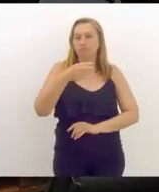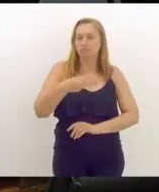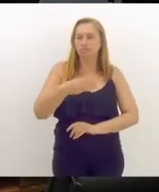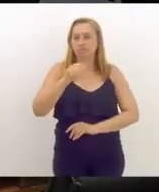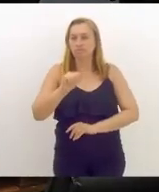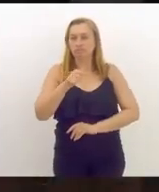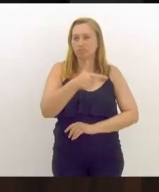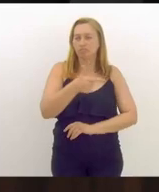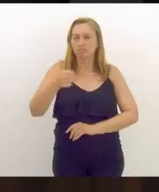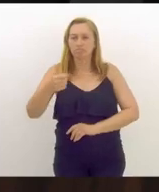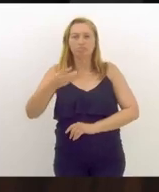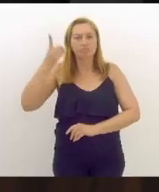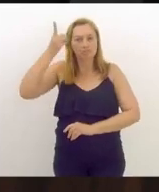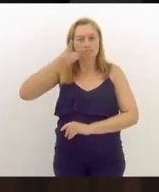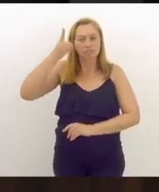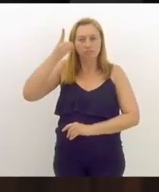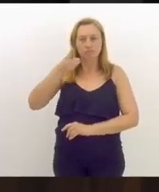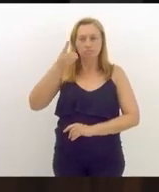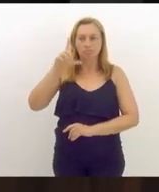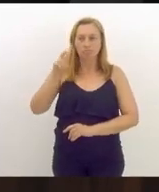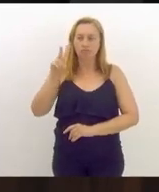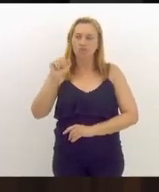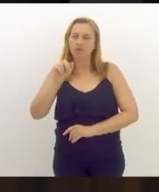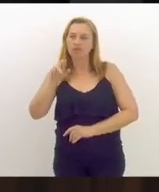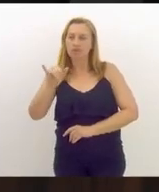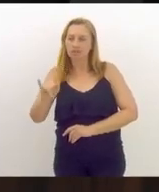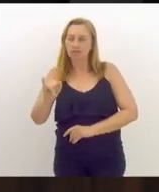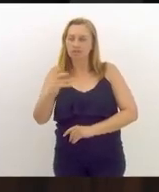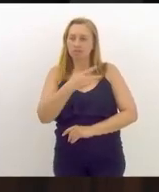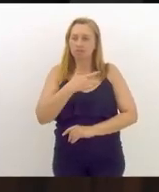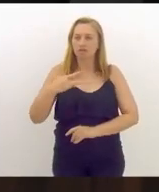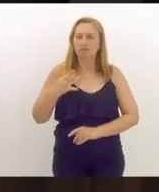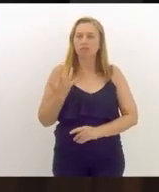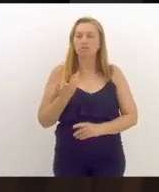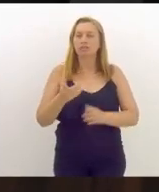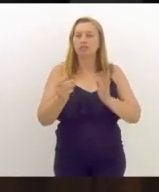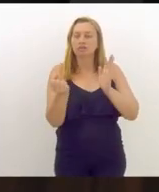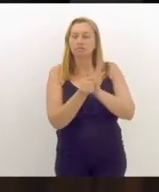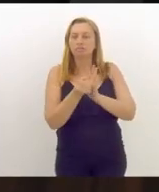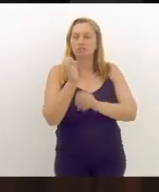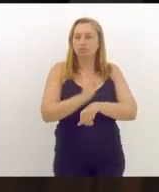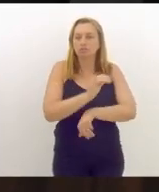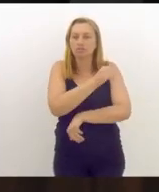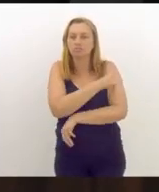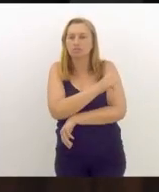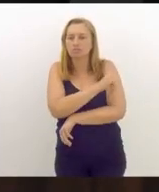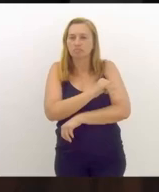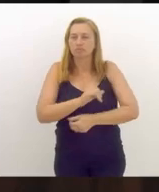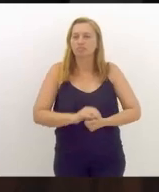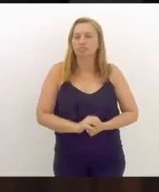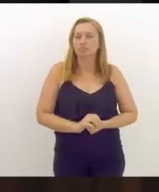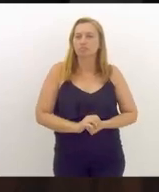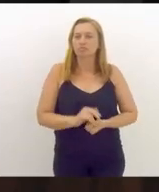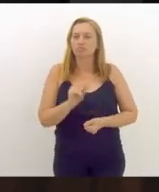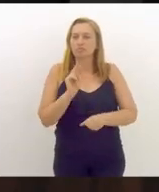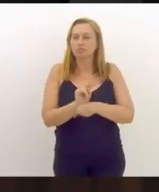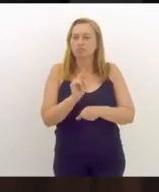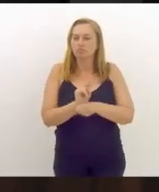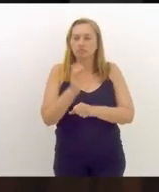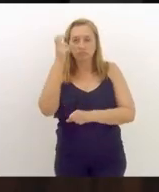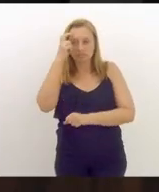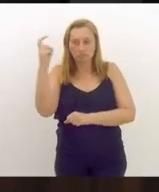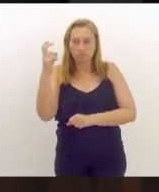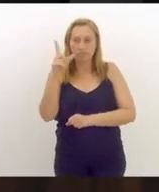de autoria Deputado Valdecir da Saúde considera patrimônio material do Estado do Rio de Janeiro para fins de Preservação Cultural